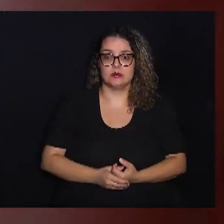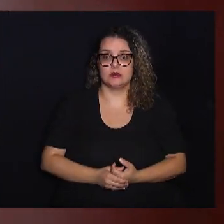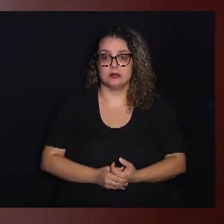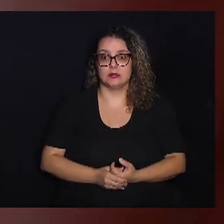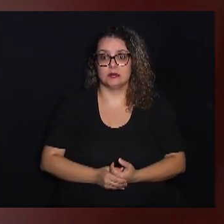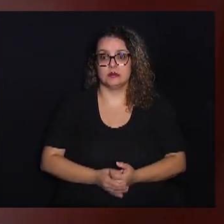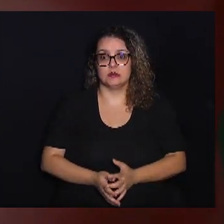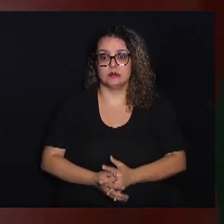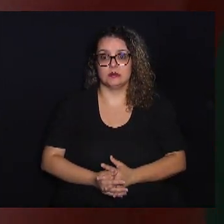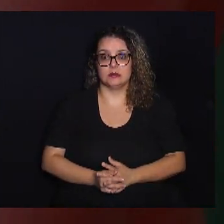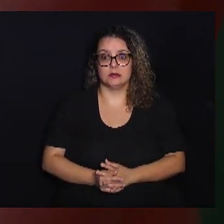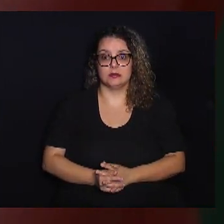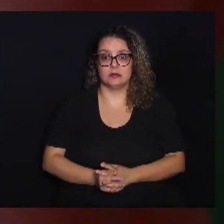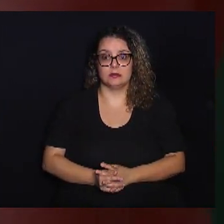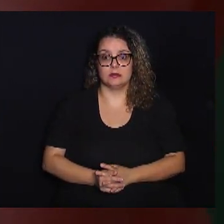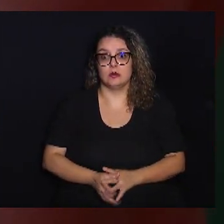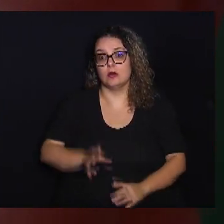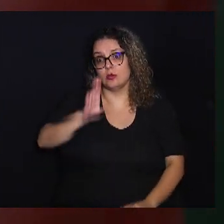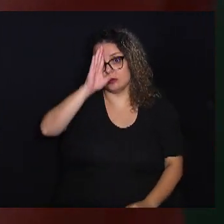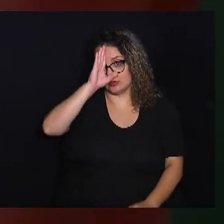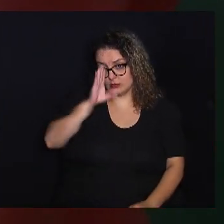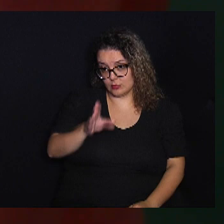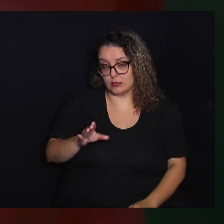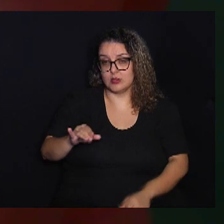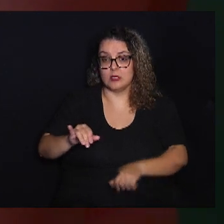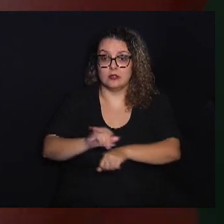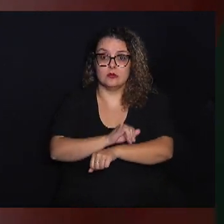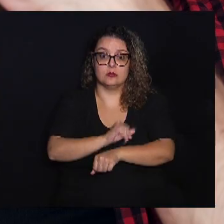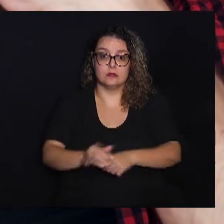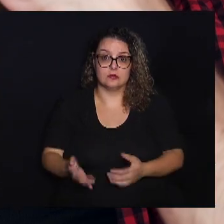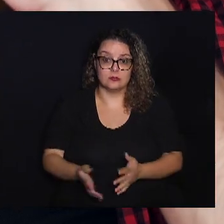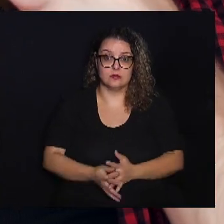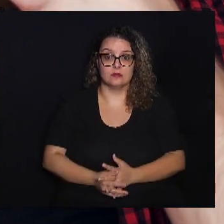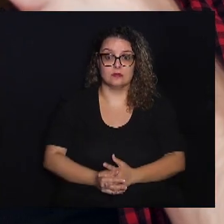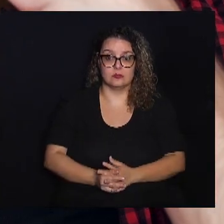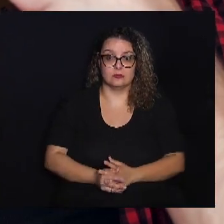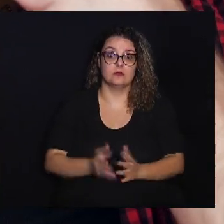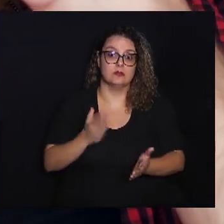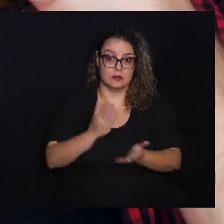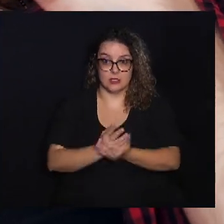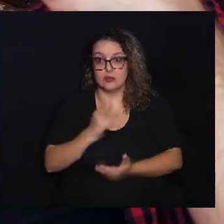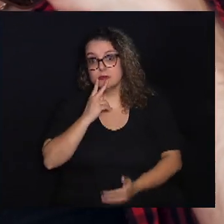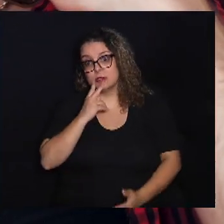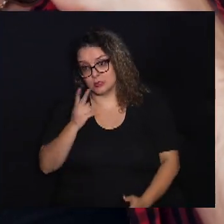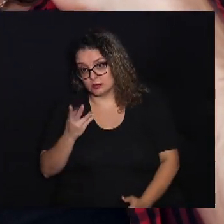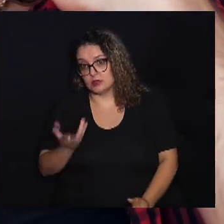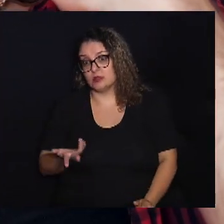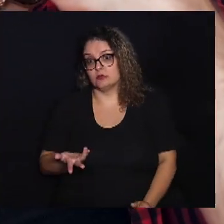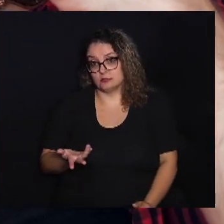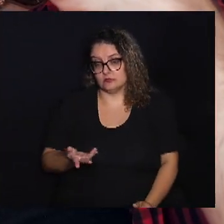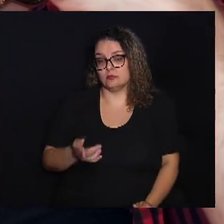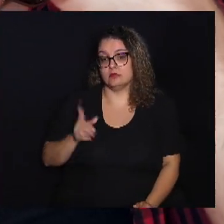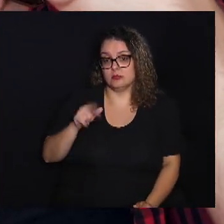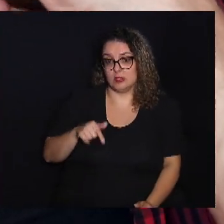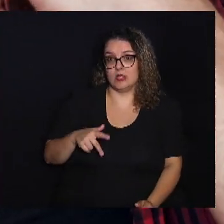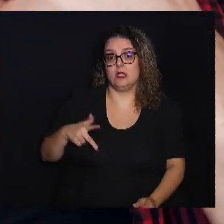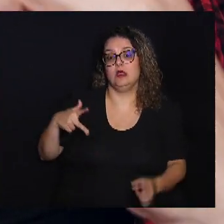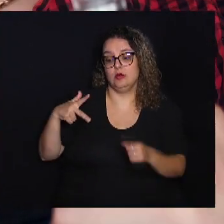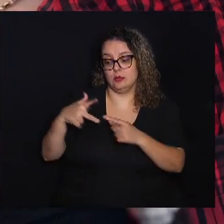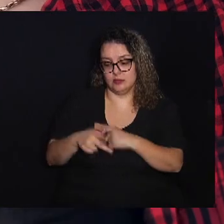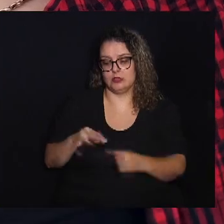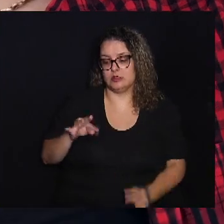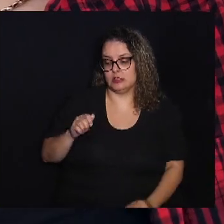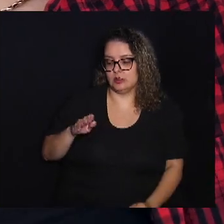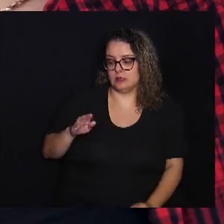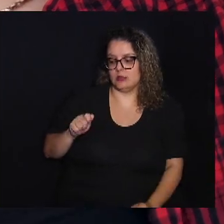seja cigarro convencional, cigarro feito, né, ou de palha, seja dispositivos eletrônicos,